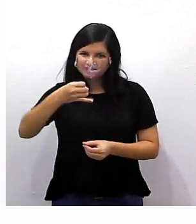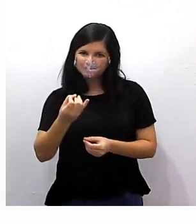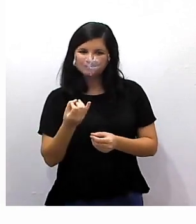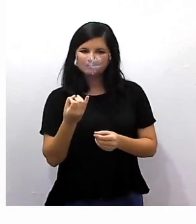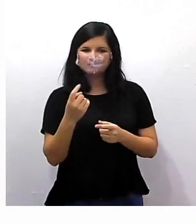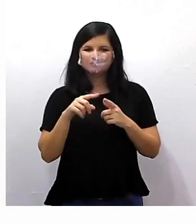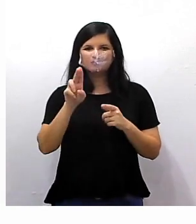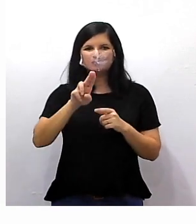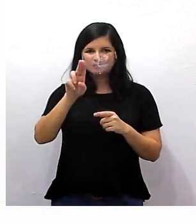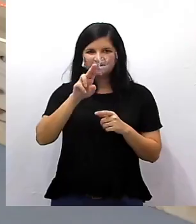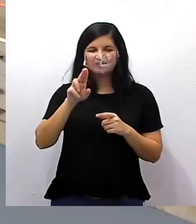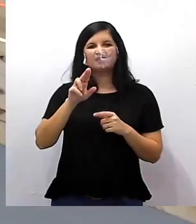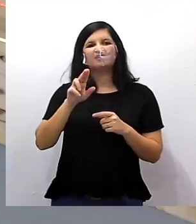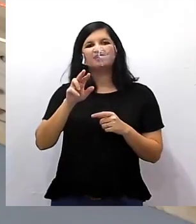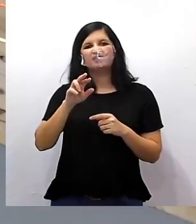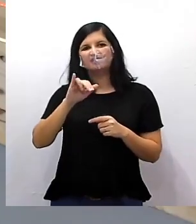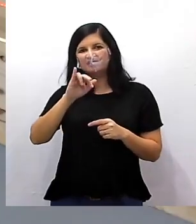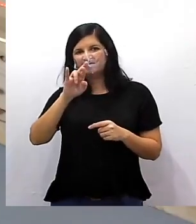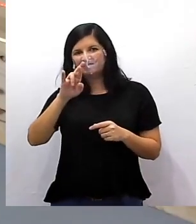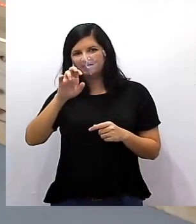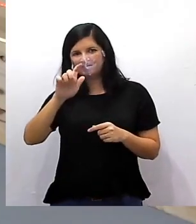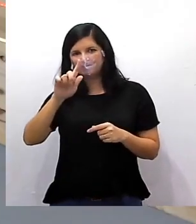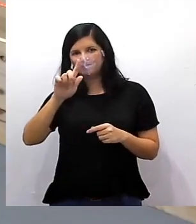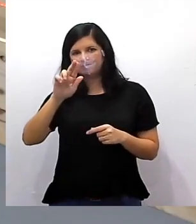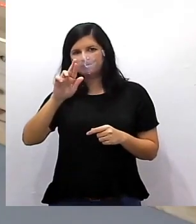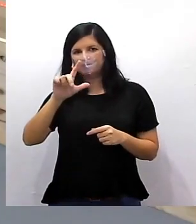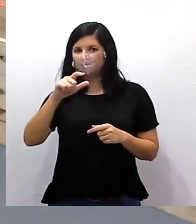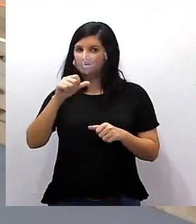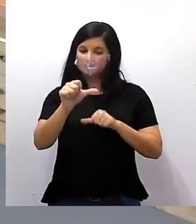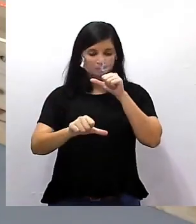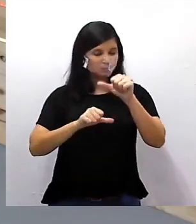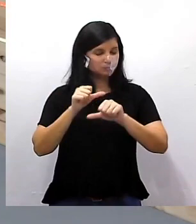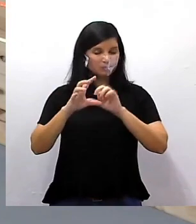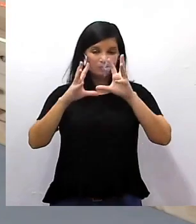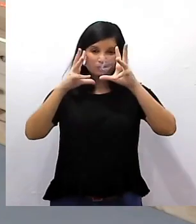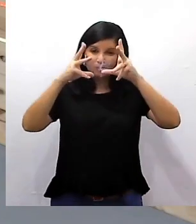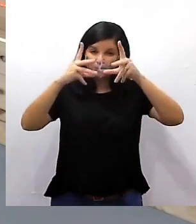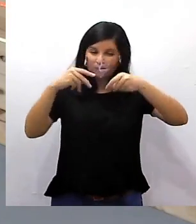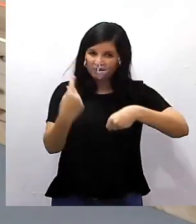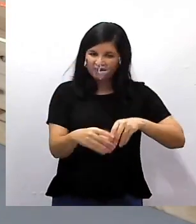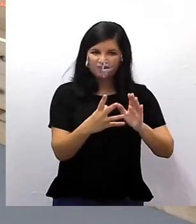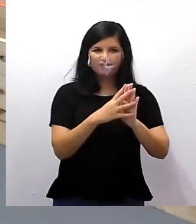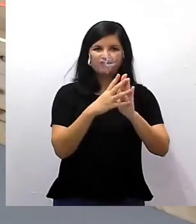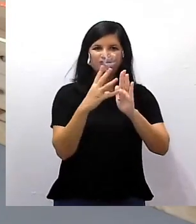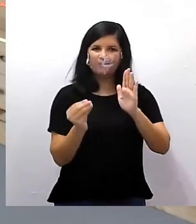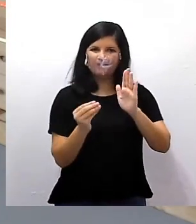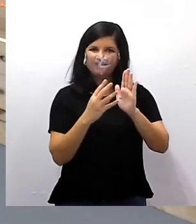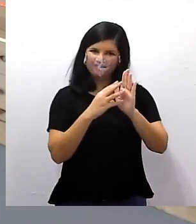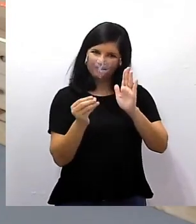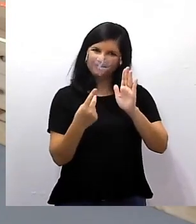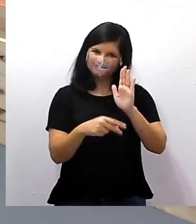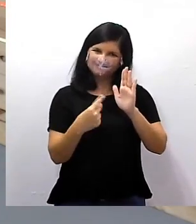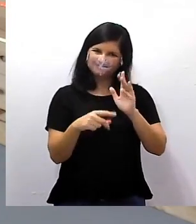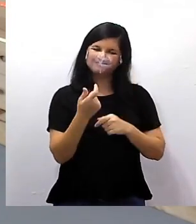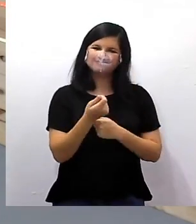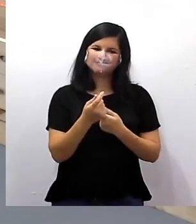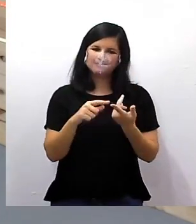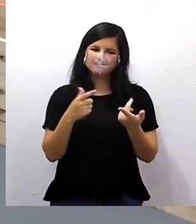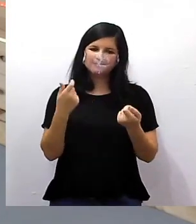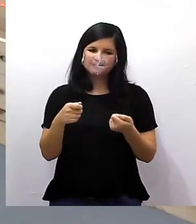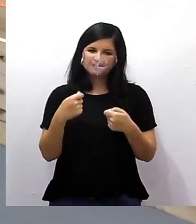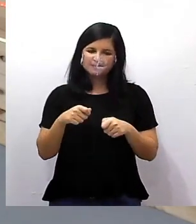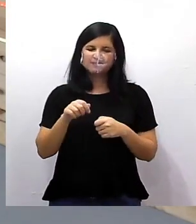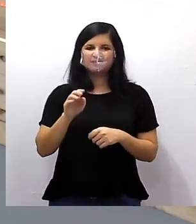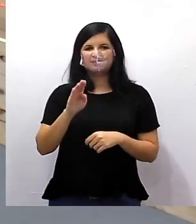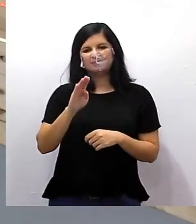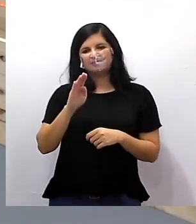É um adjetivo irregular. Ele muda totalmente sua forma. Tá? Good passa a ser better no grau comparativo e best no